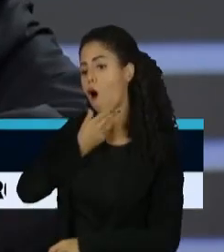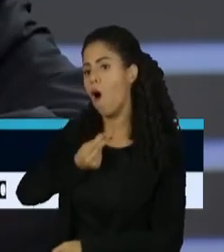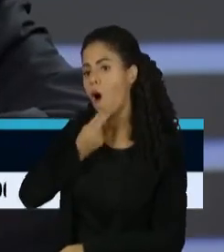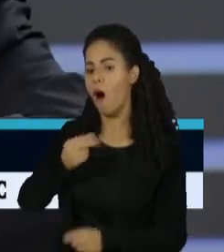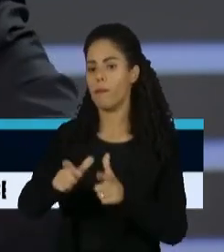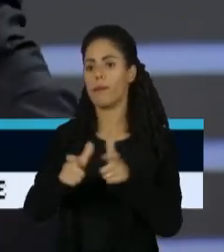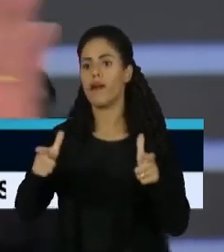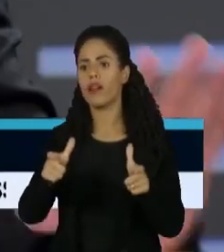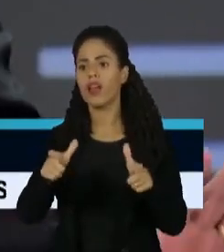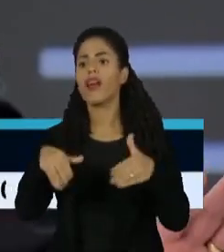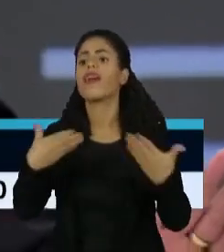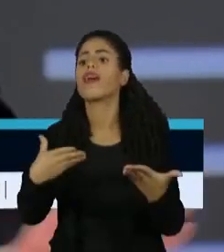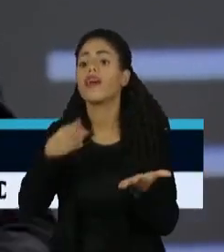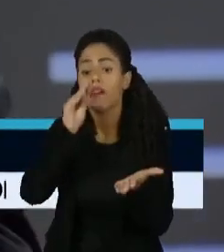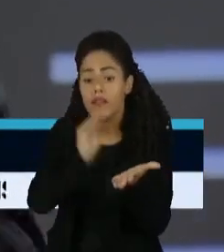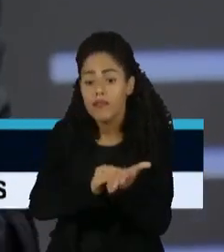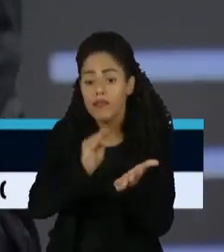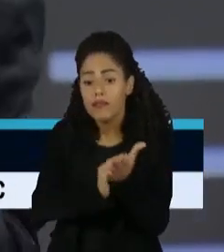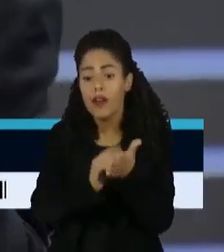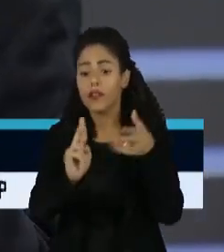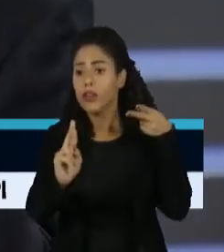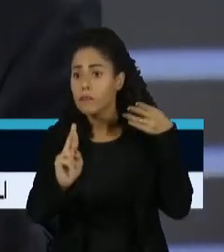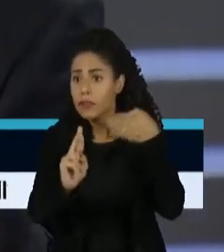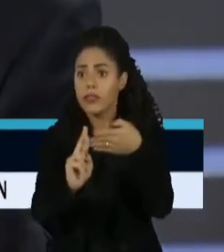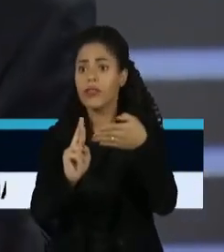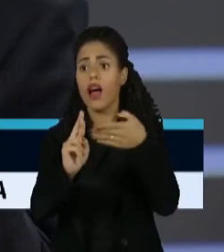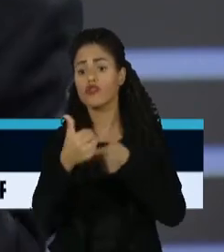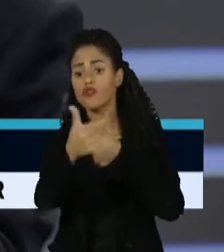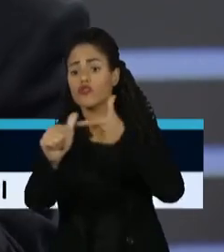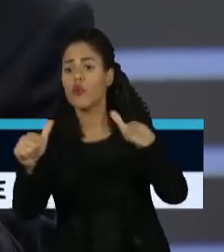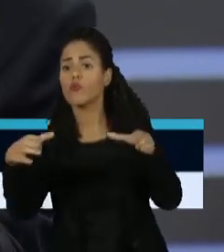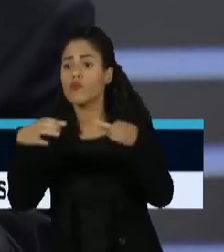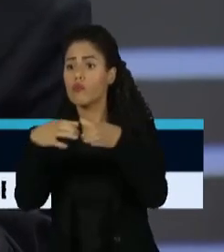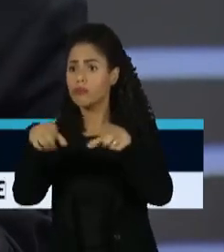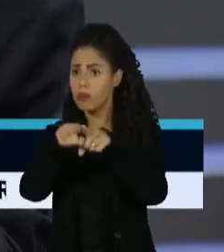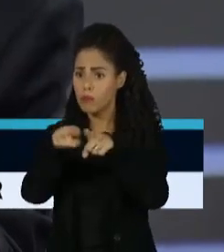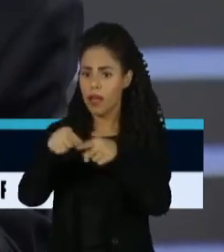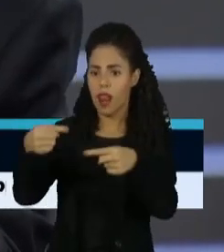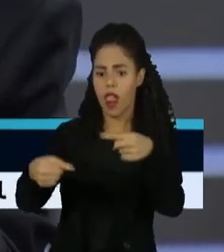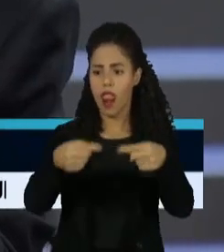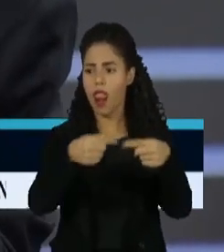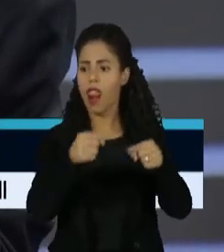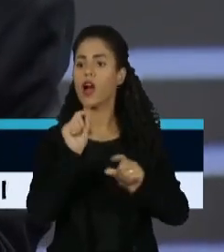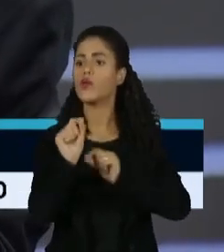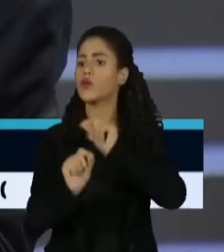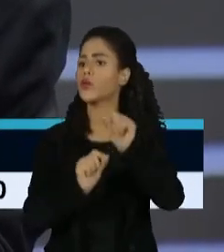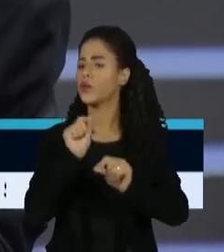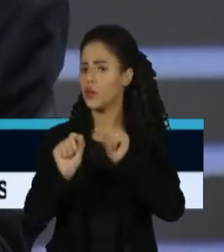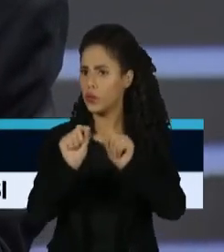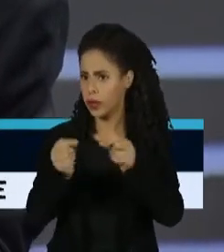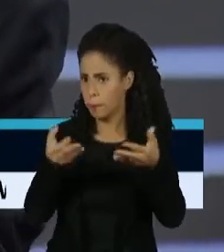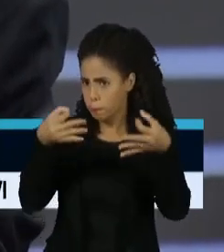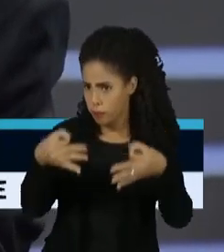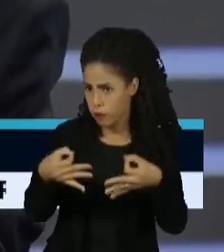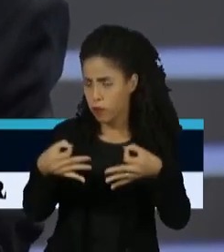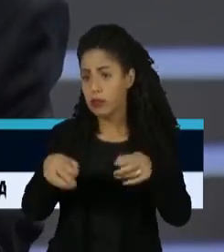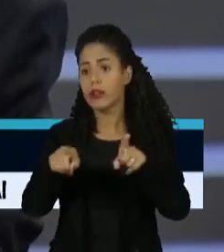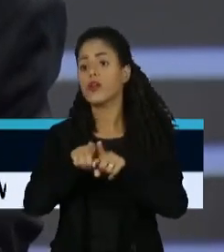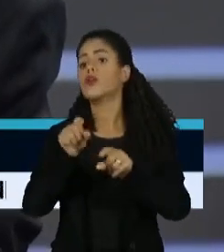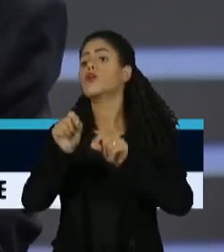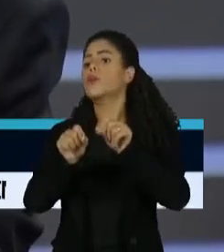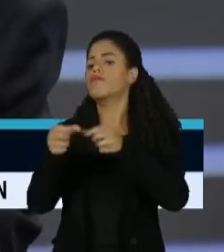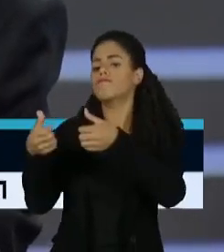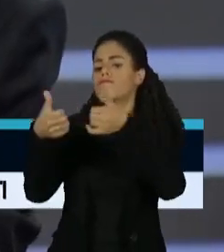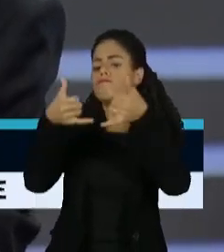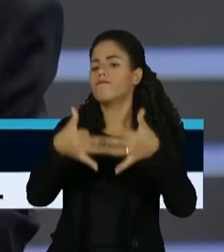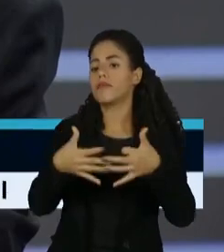Isso é a representatividade básica. Tem um outro nível da discussão, que eu acho que é mais amplo, que é o seguinte, não dá para